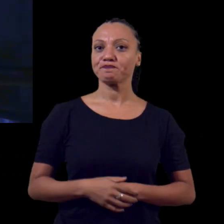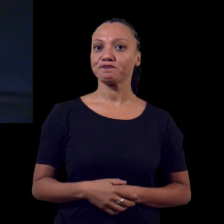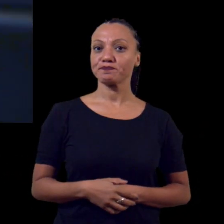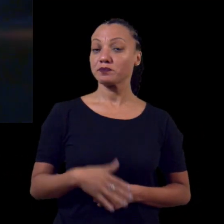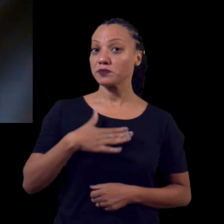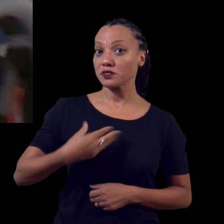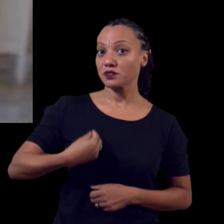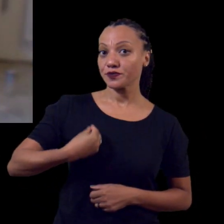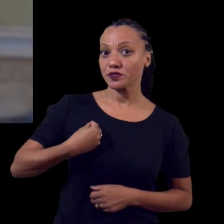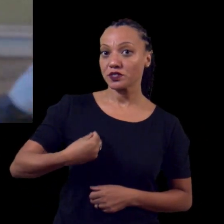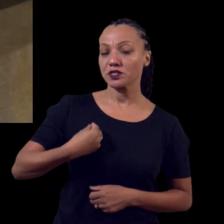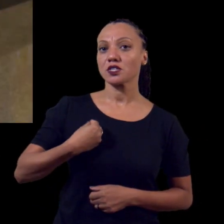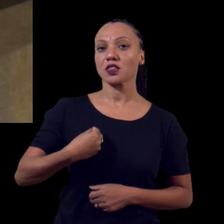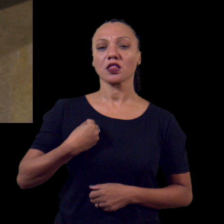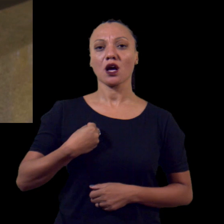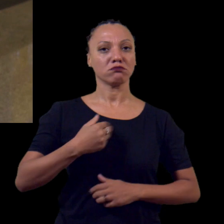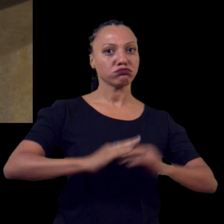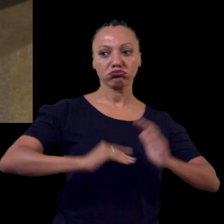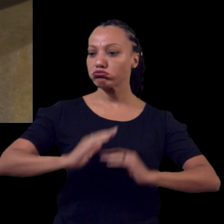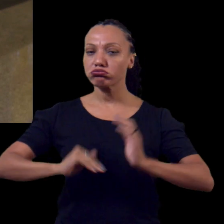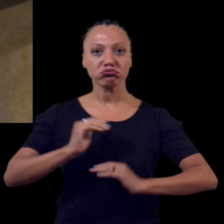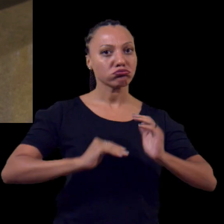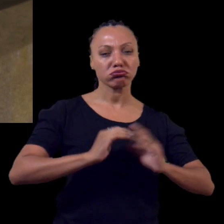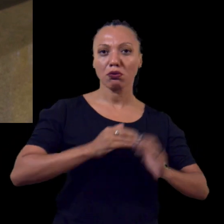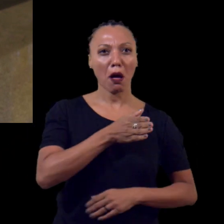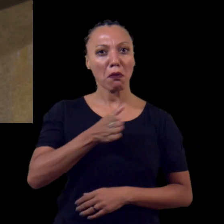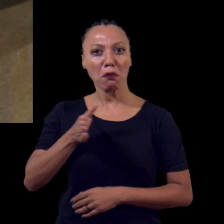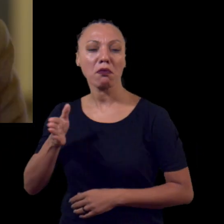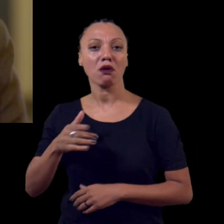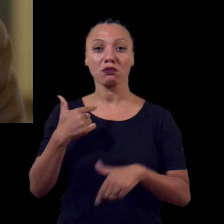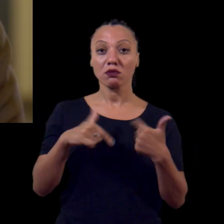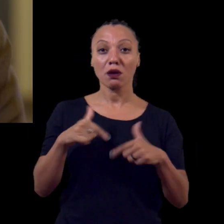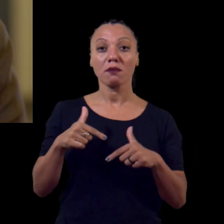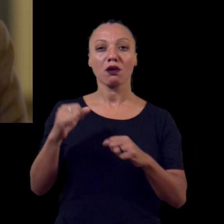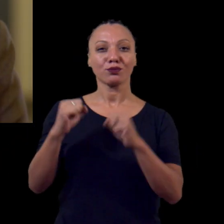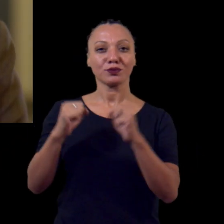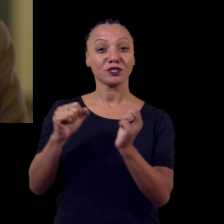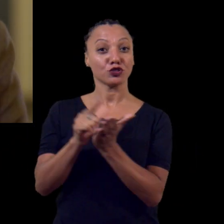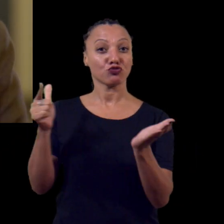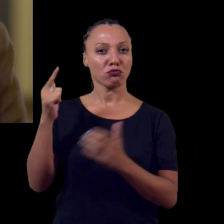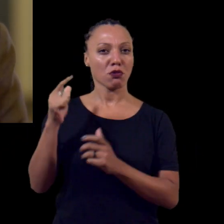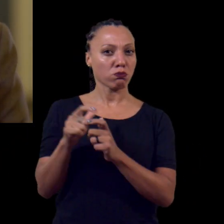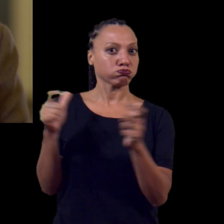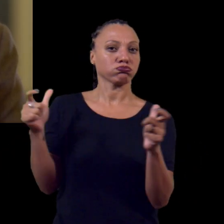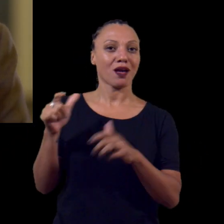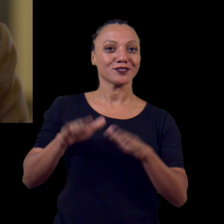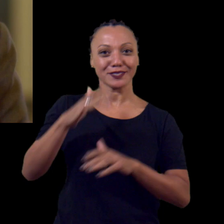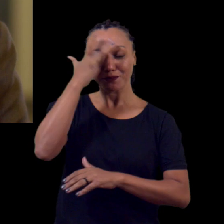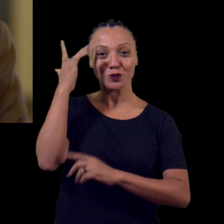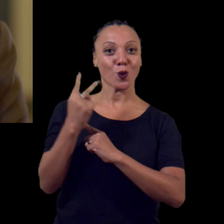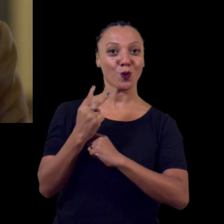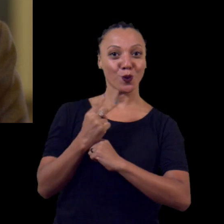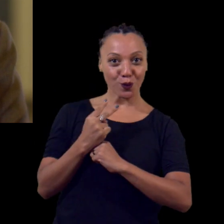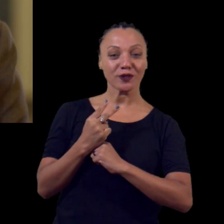Como eu tenho uma vida relativamente dinâmica, trabalho num grande jornal, às vezes eu sou até